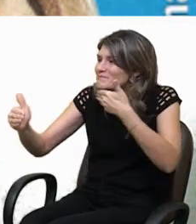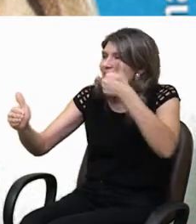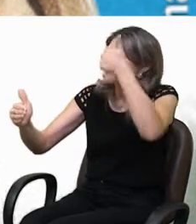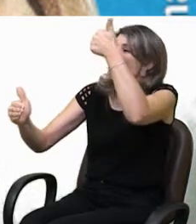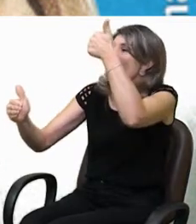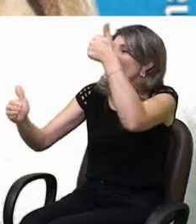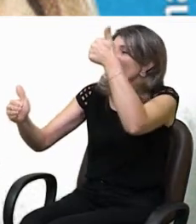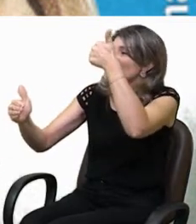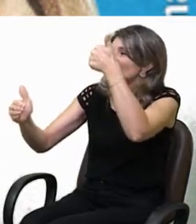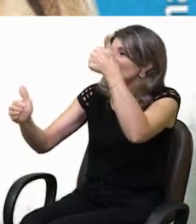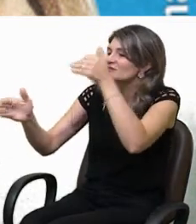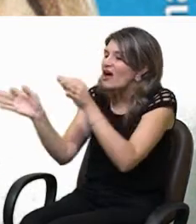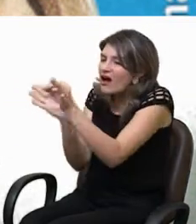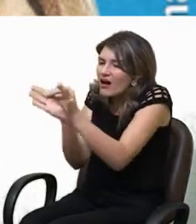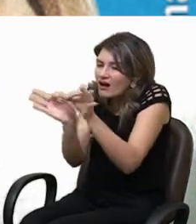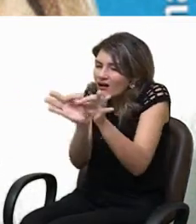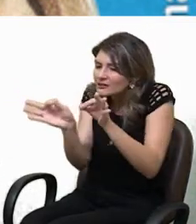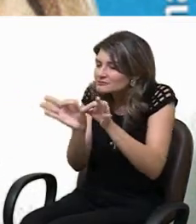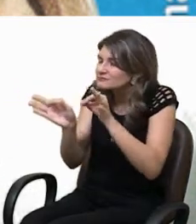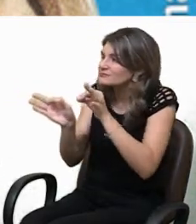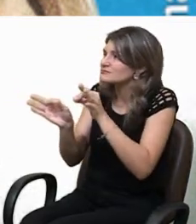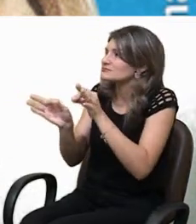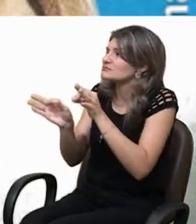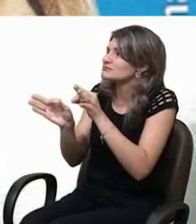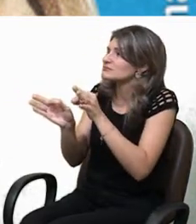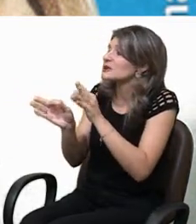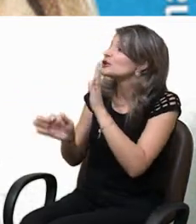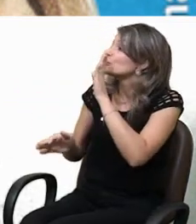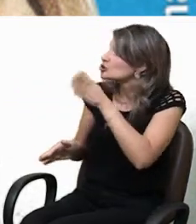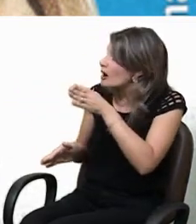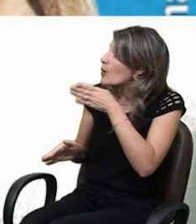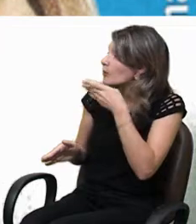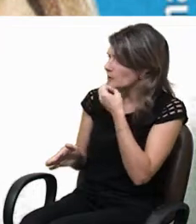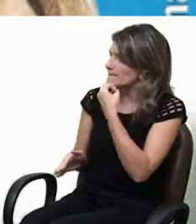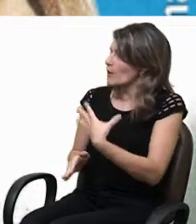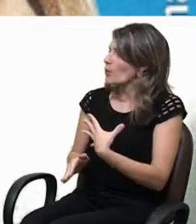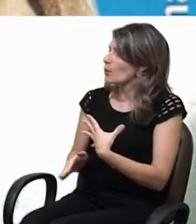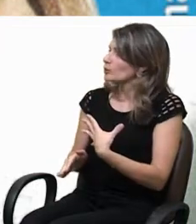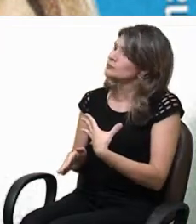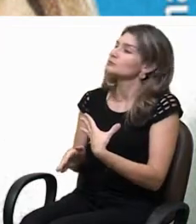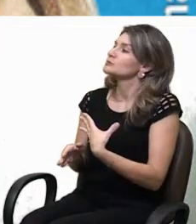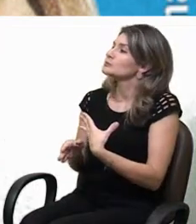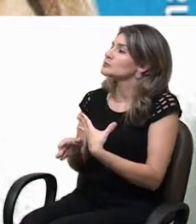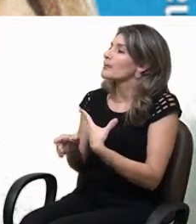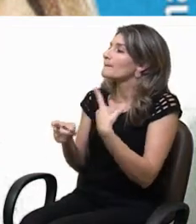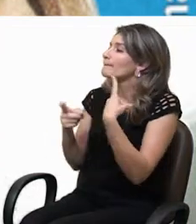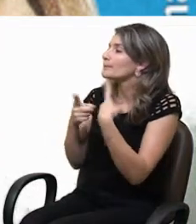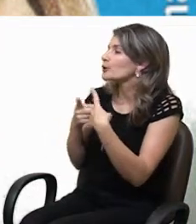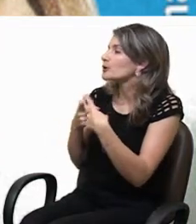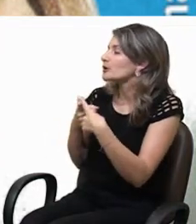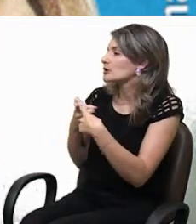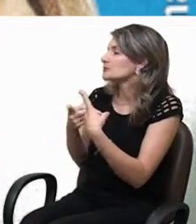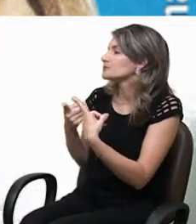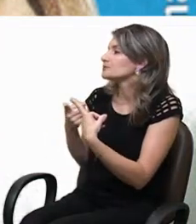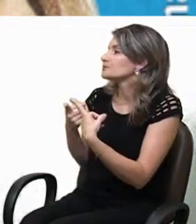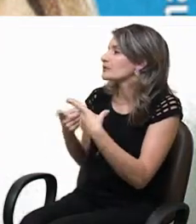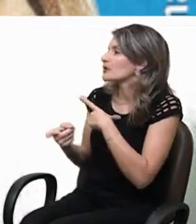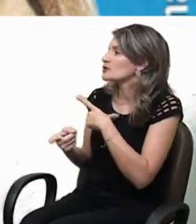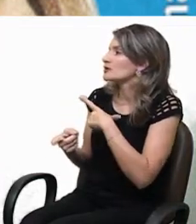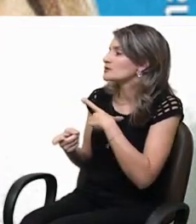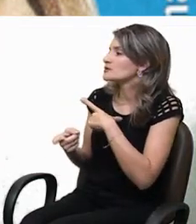agora e tem muito a aprender ainda, muito a melhorar, a